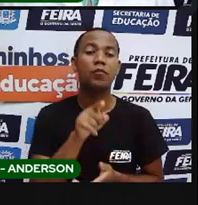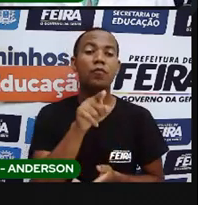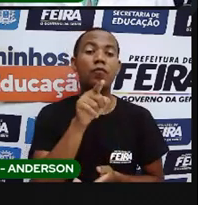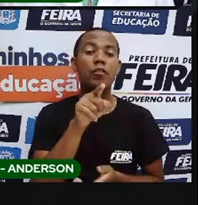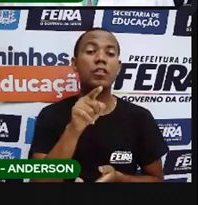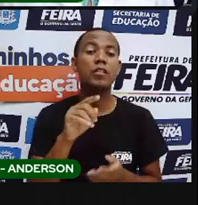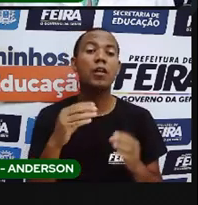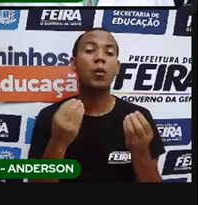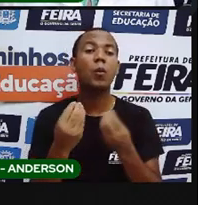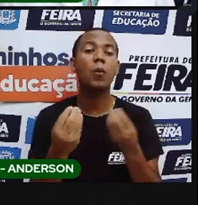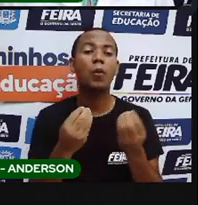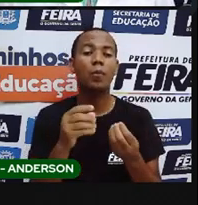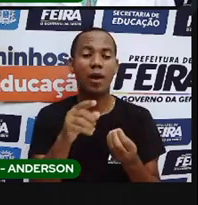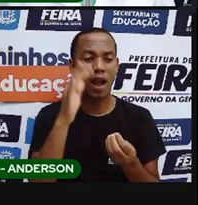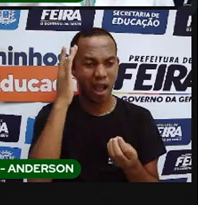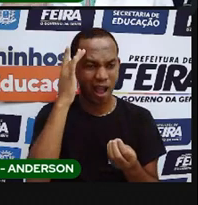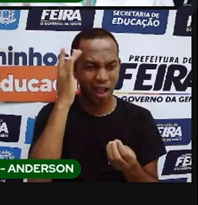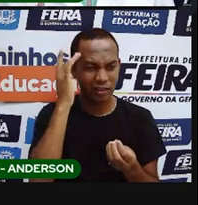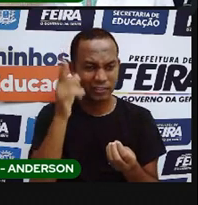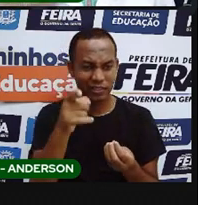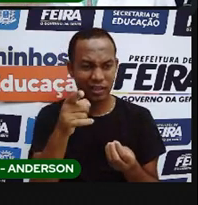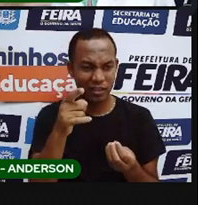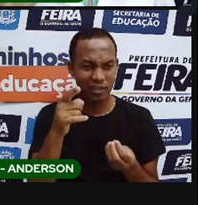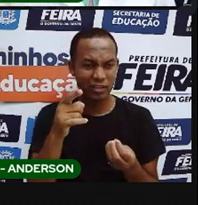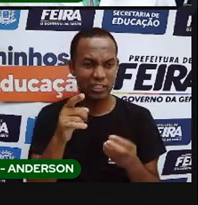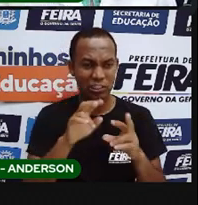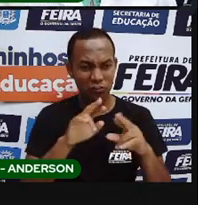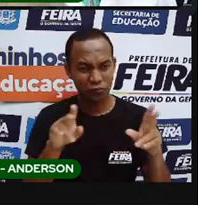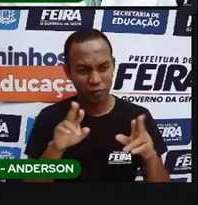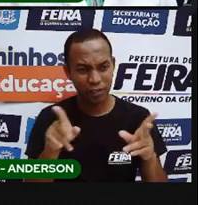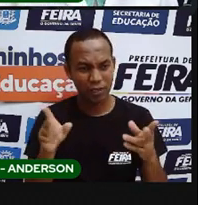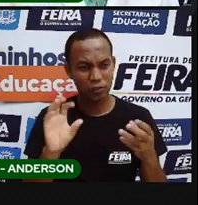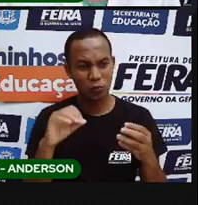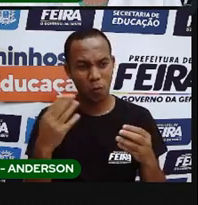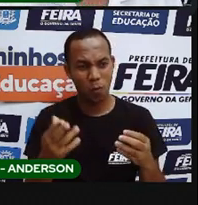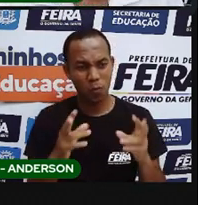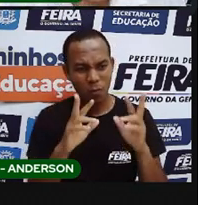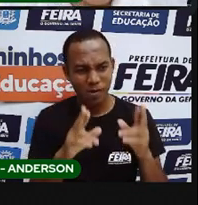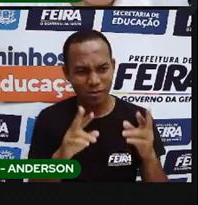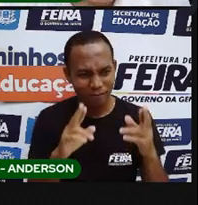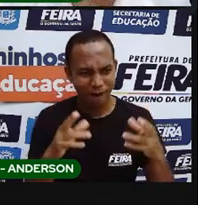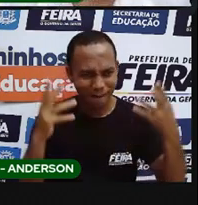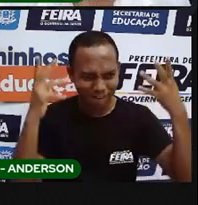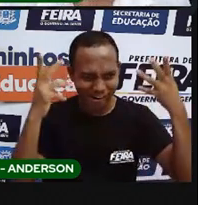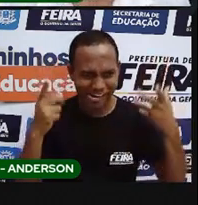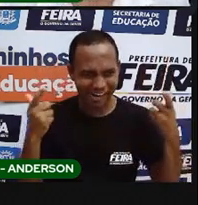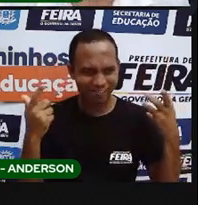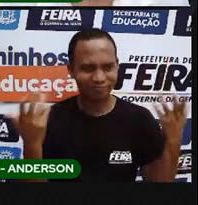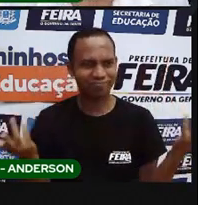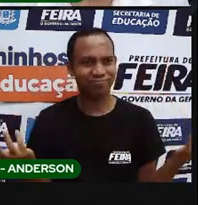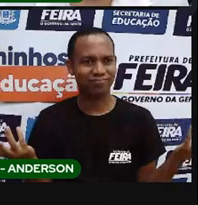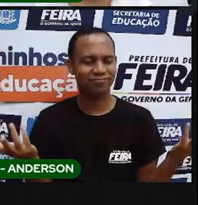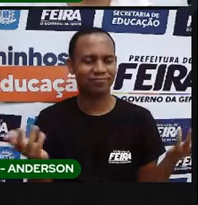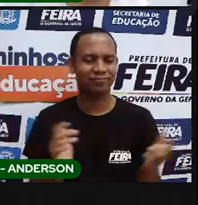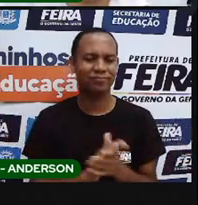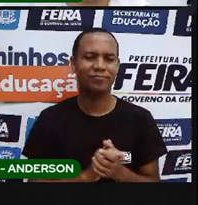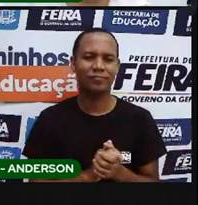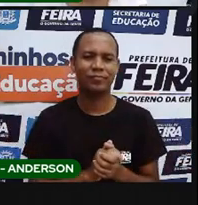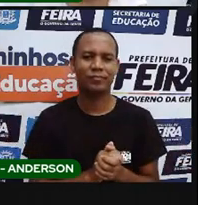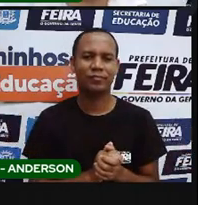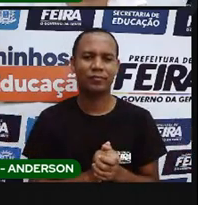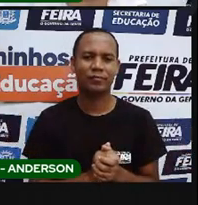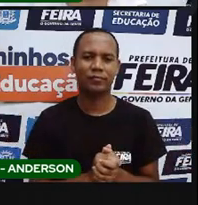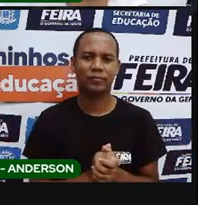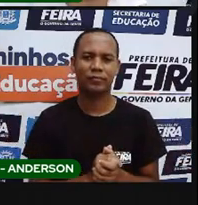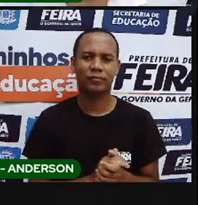que os indígenas eram selvagens ou que eles eram diferentes e possuíam cultura diferente? Eu quero a resposta de vocês aqui